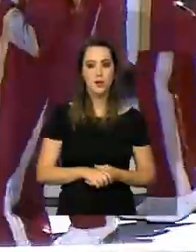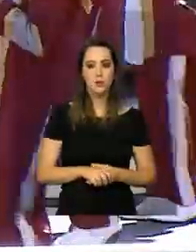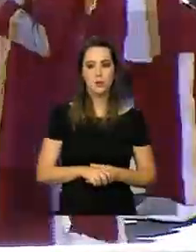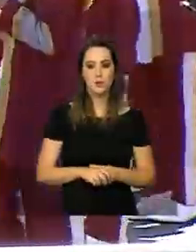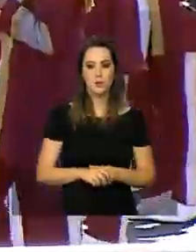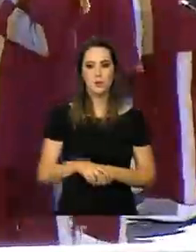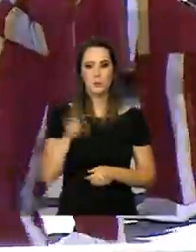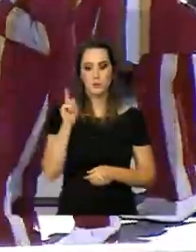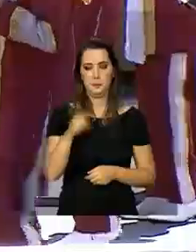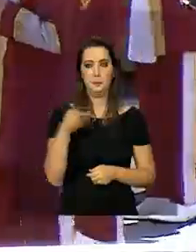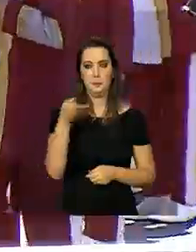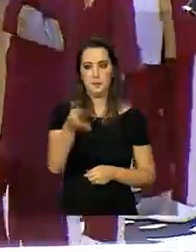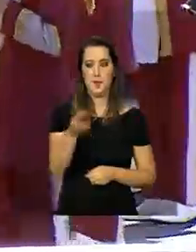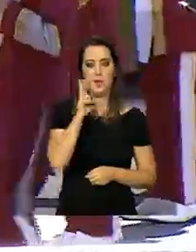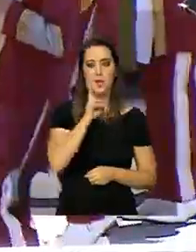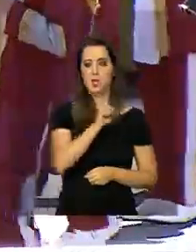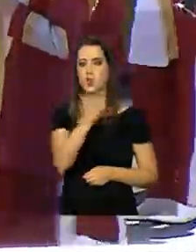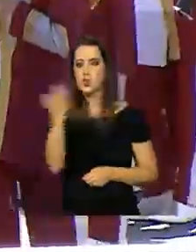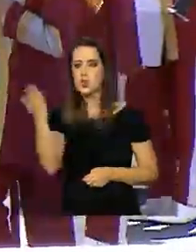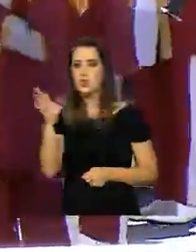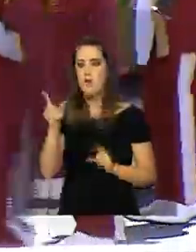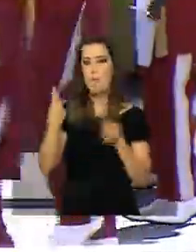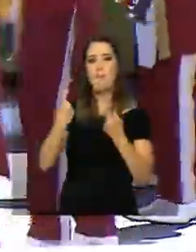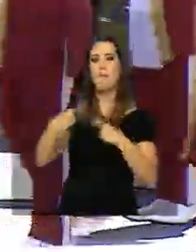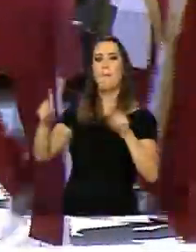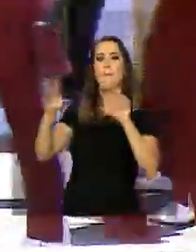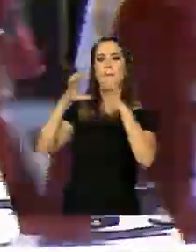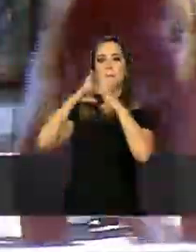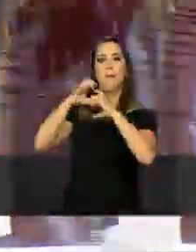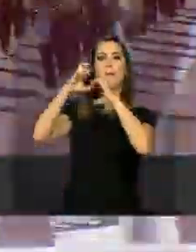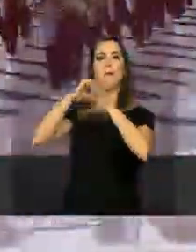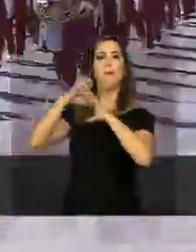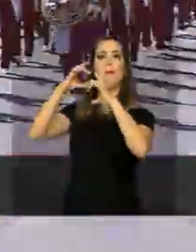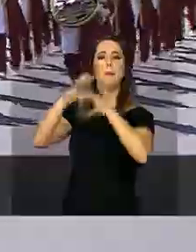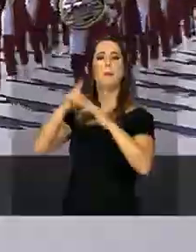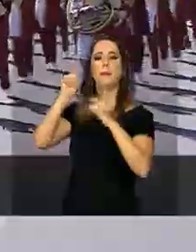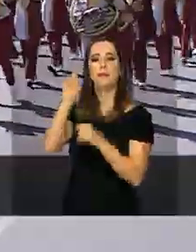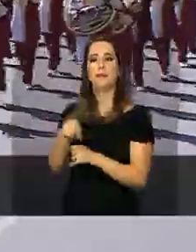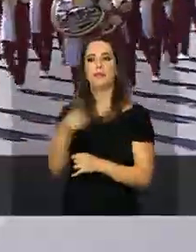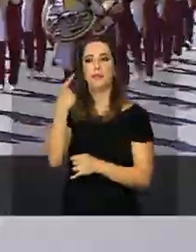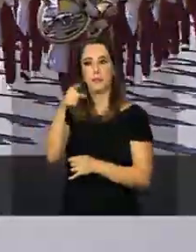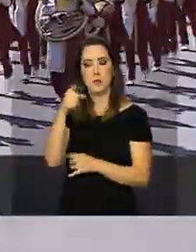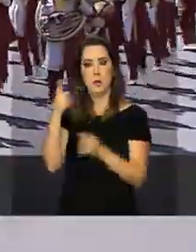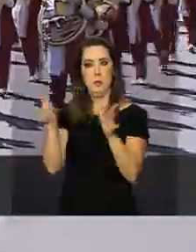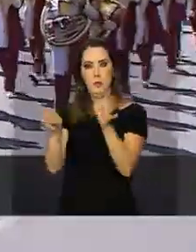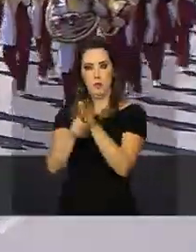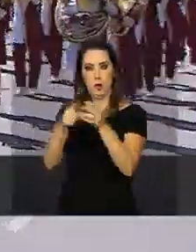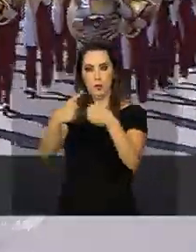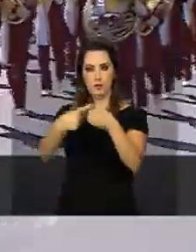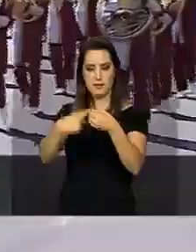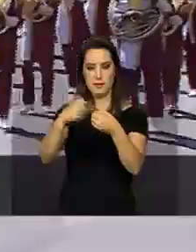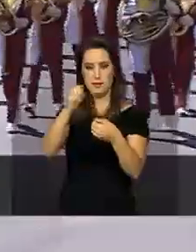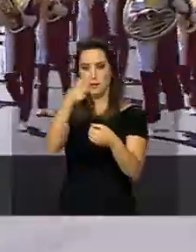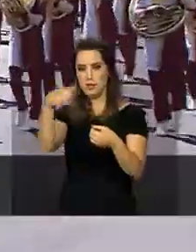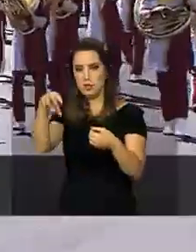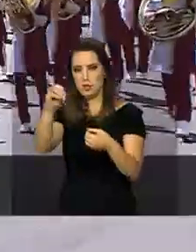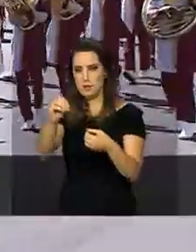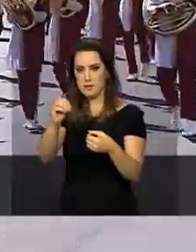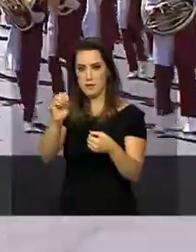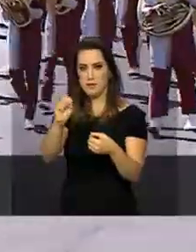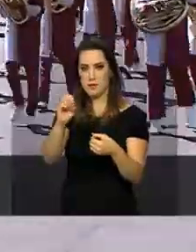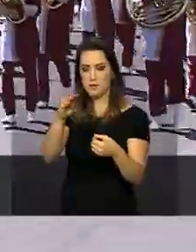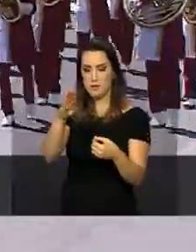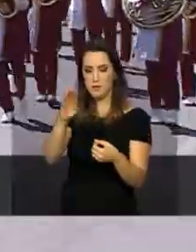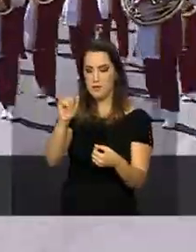do professor... Aqui já é uma banda. Essa é a banda, essa que está passando agora é de São Sebastião, né? Sim. É a banda master de